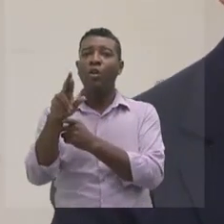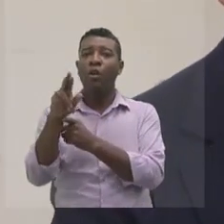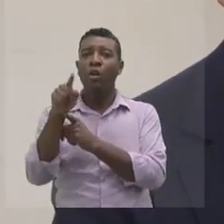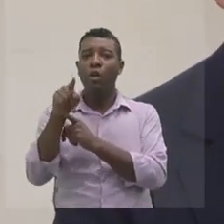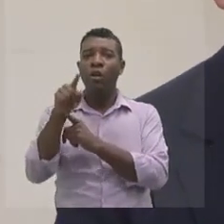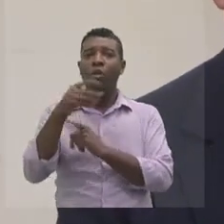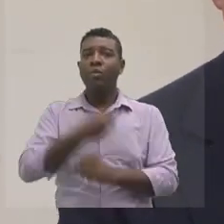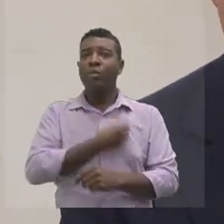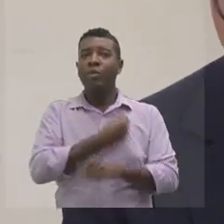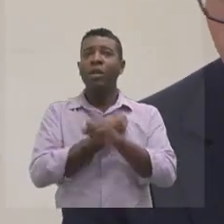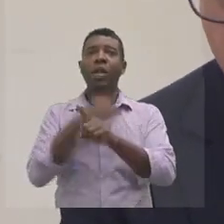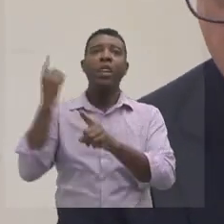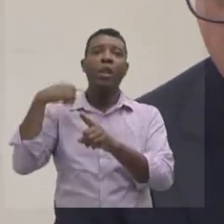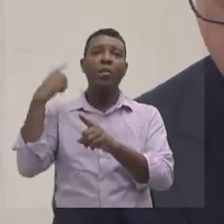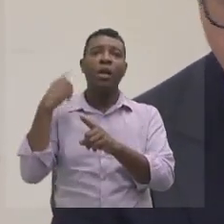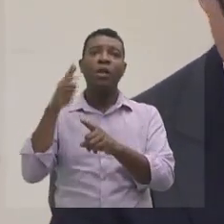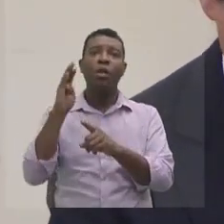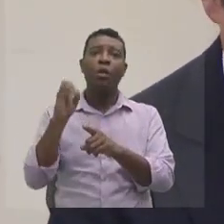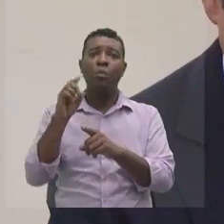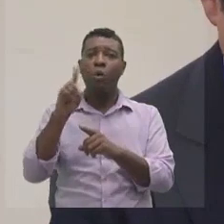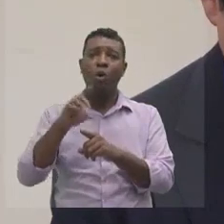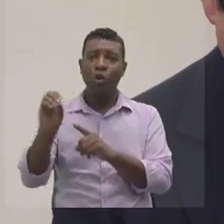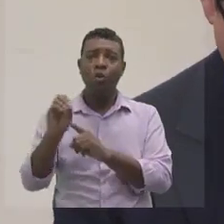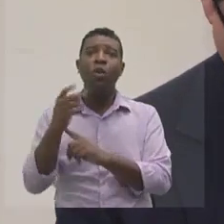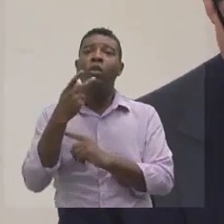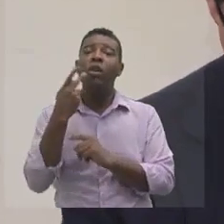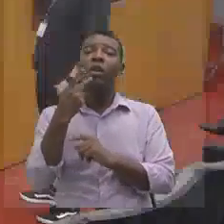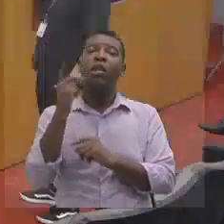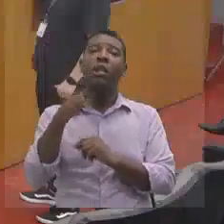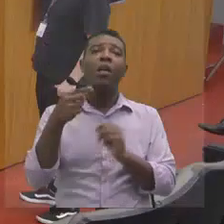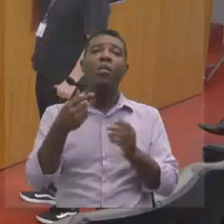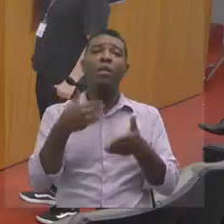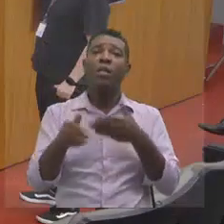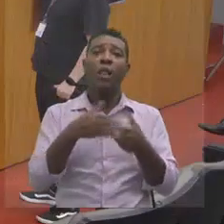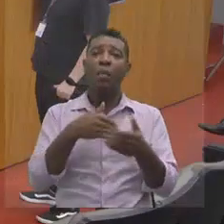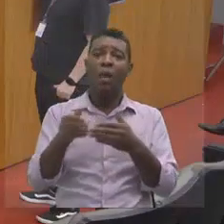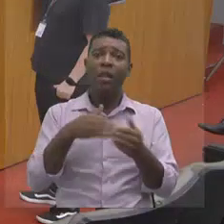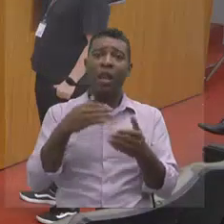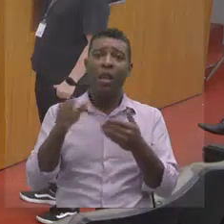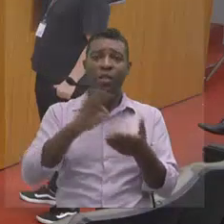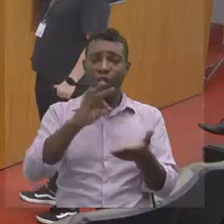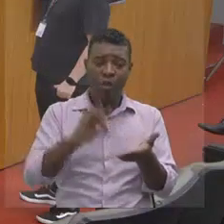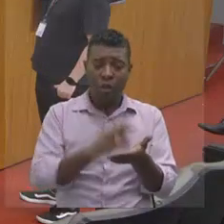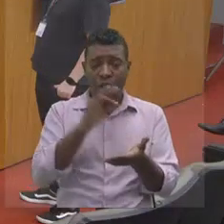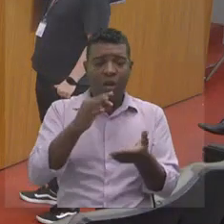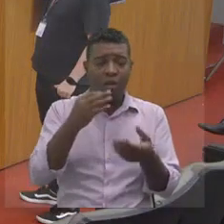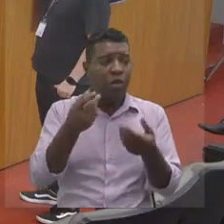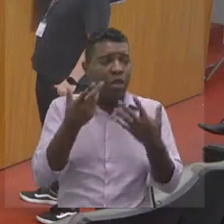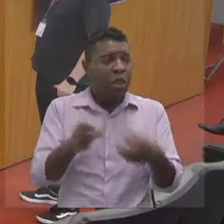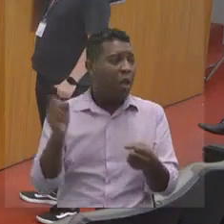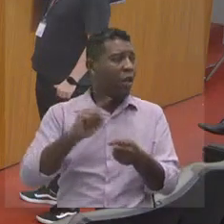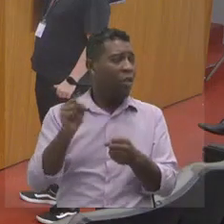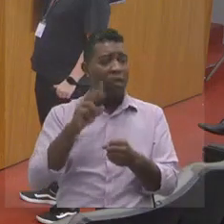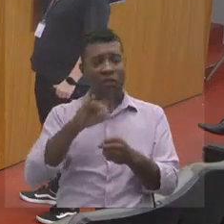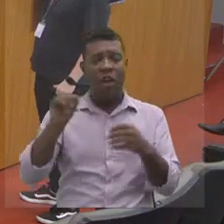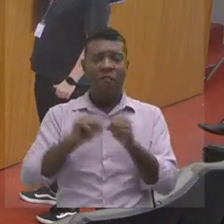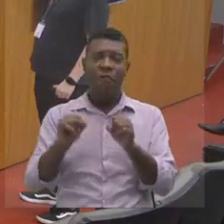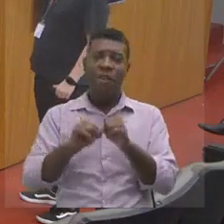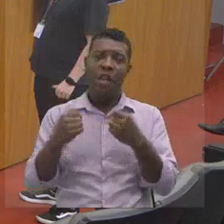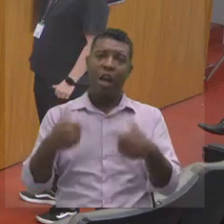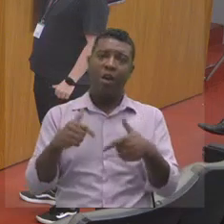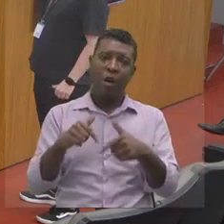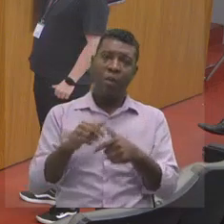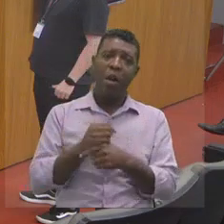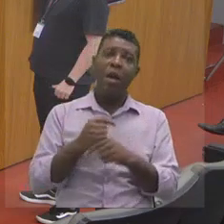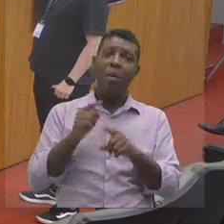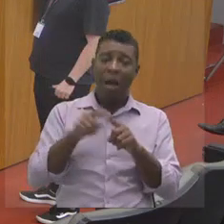do colega Deputado Bosco anunciado independente da estadualização nós vamos fazer essa obra agora mais recente foi reafirmado que